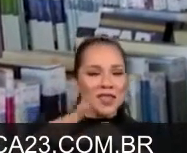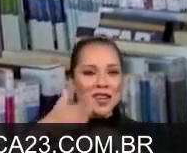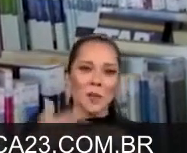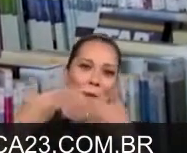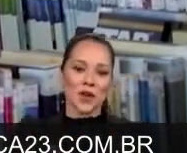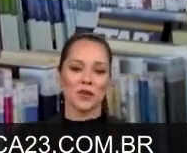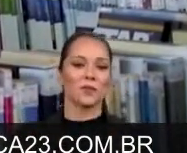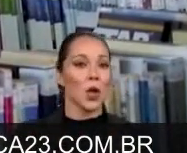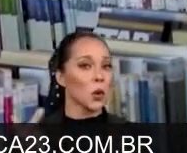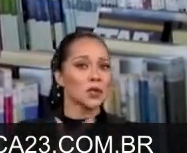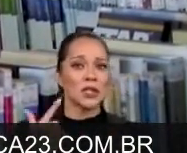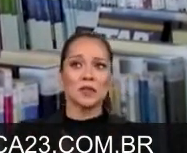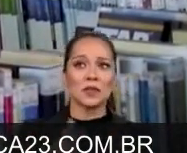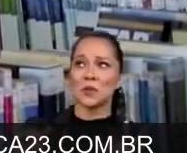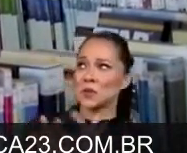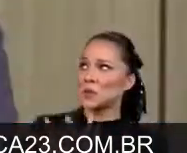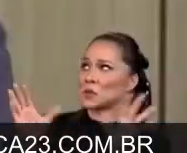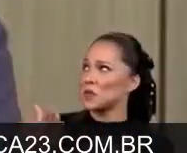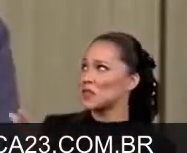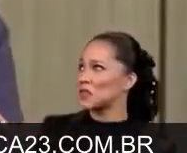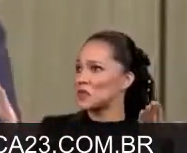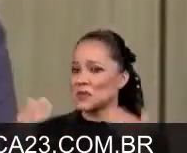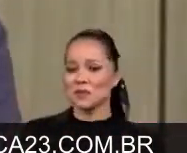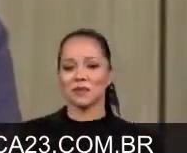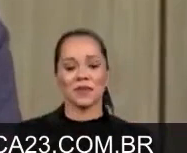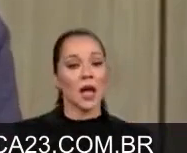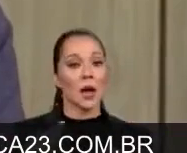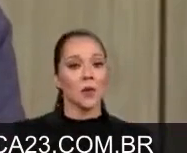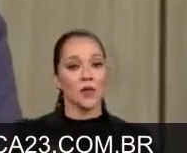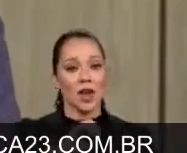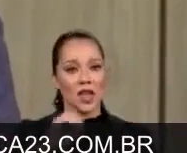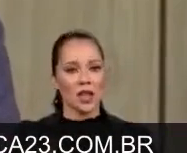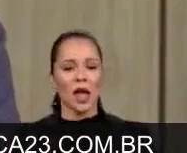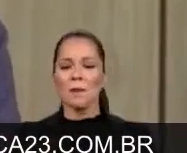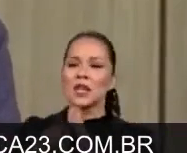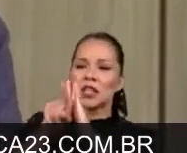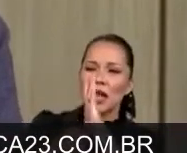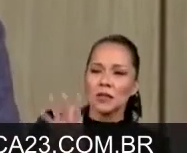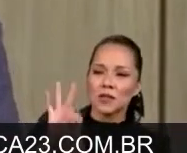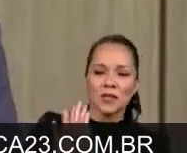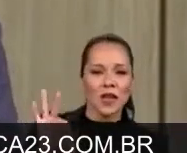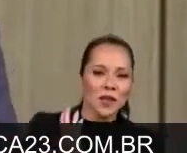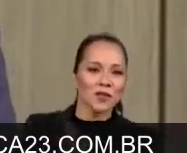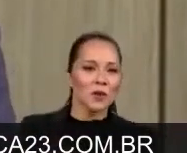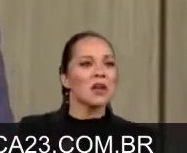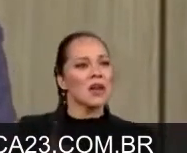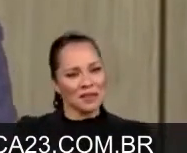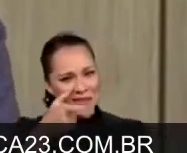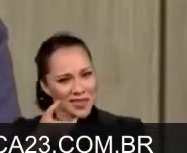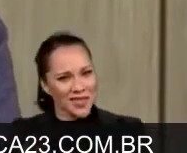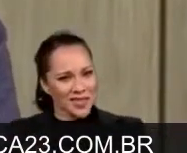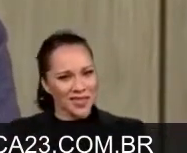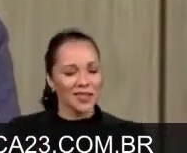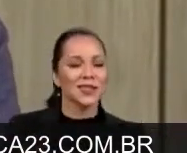prova. Os livros estão todos disponíveis aqui. O Enem, ele é muito mais interpretativo, é uma prova interessante nesse